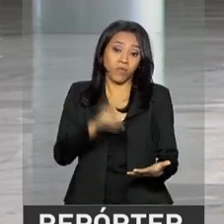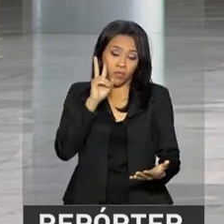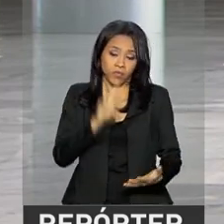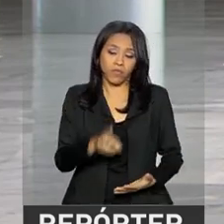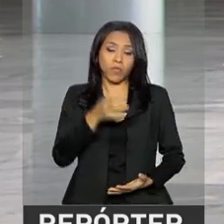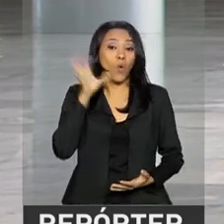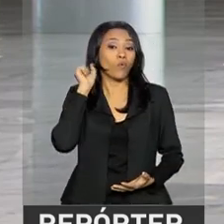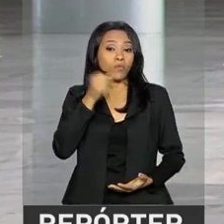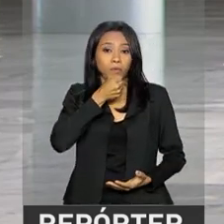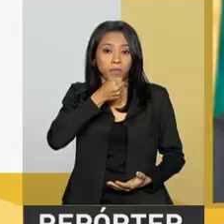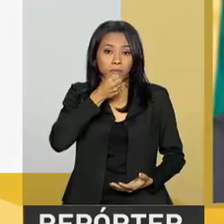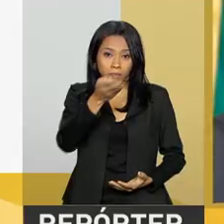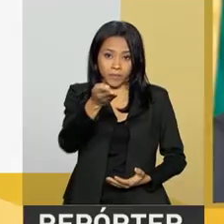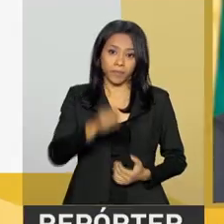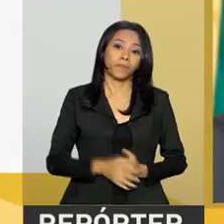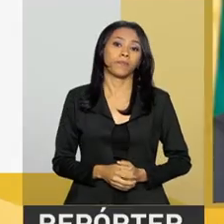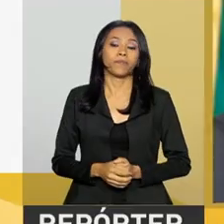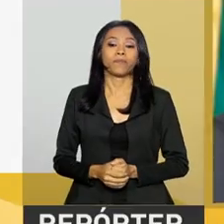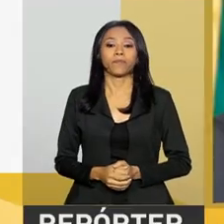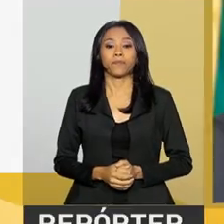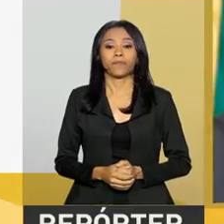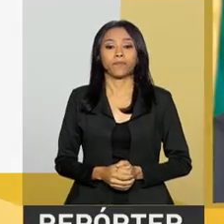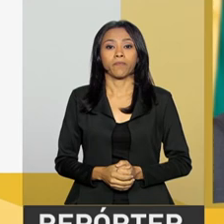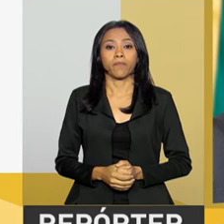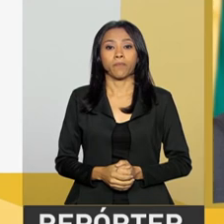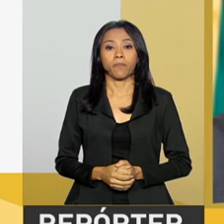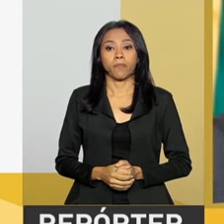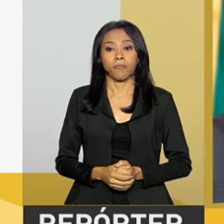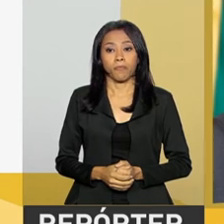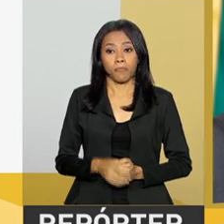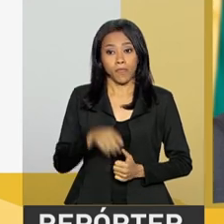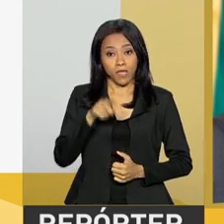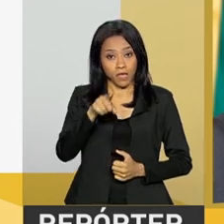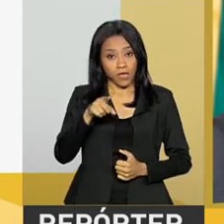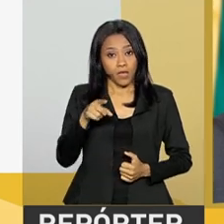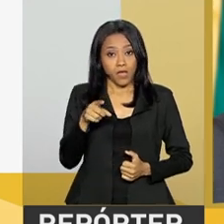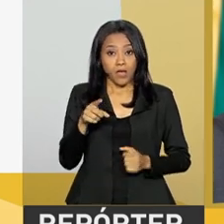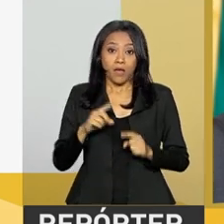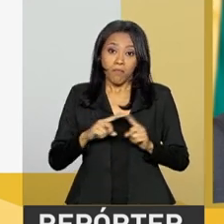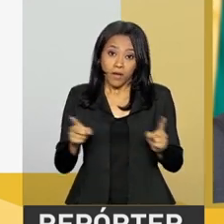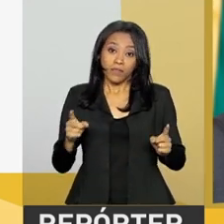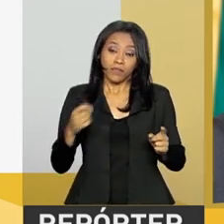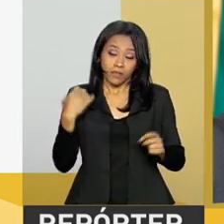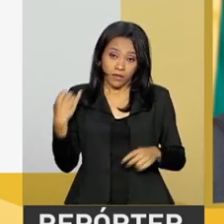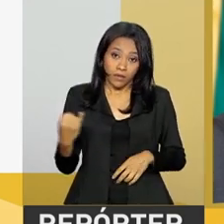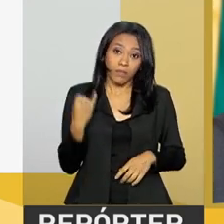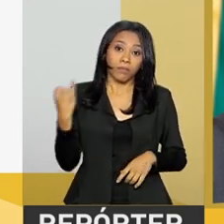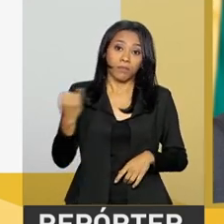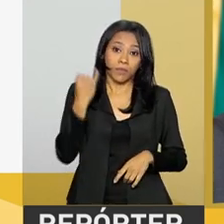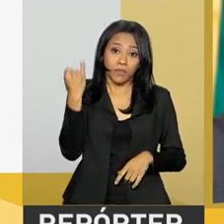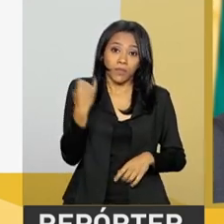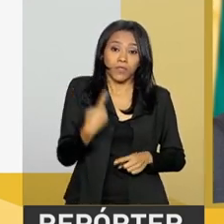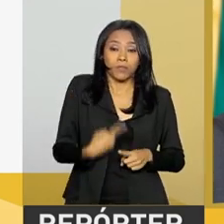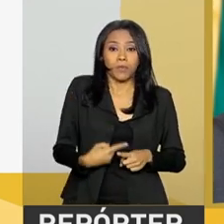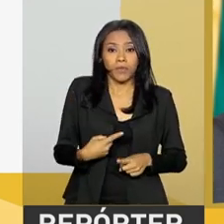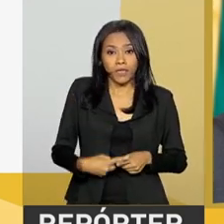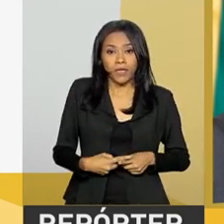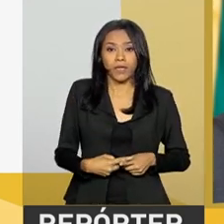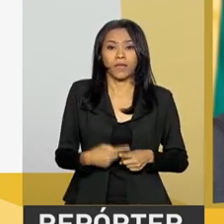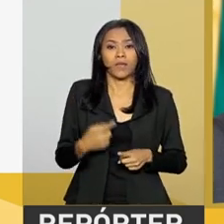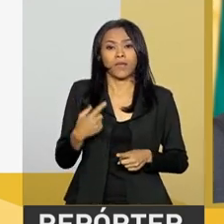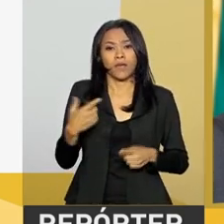entrevista pode ser um jogo legal visto mas é um jogo necessário porque eu tive coragem e bateu de